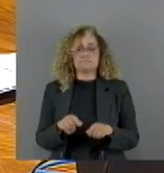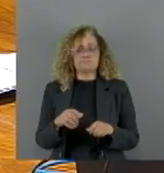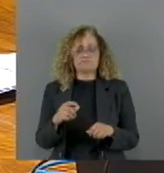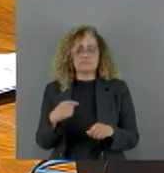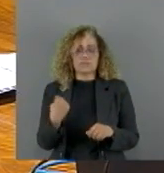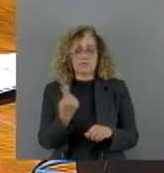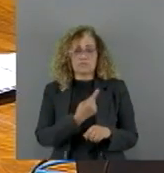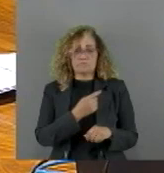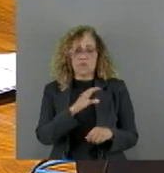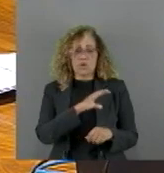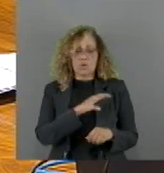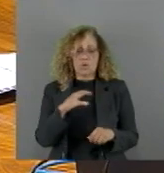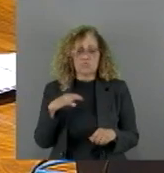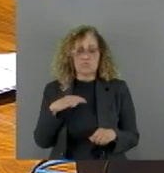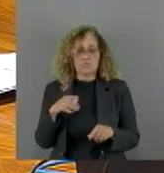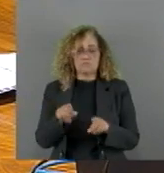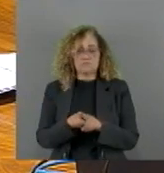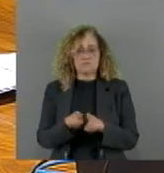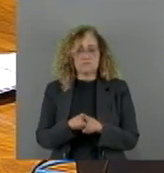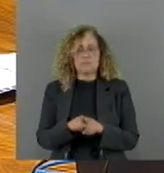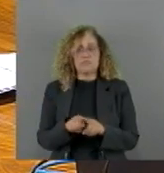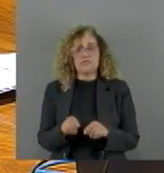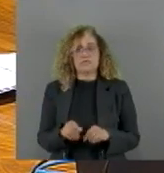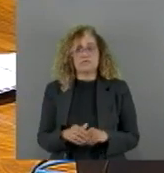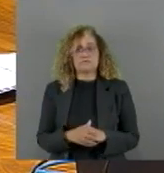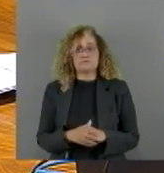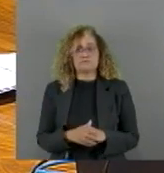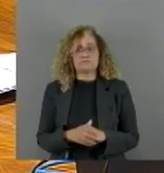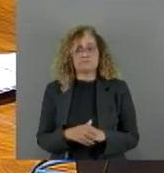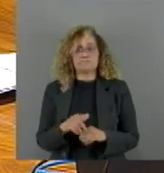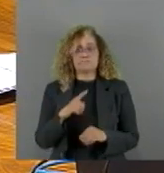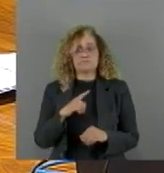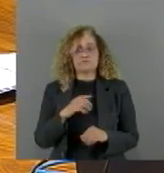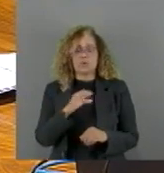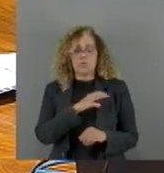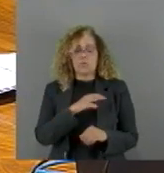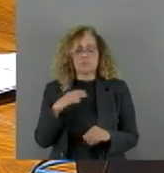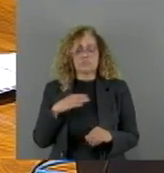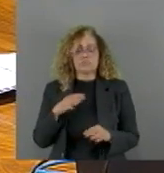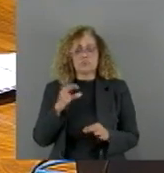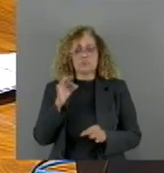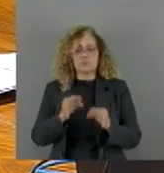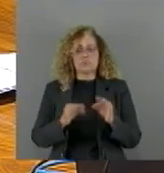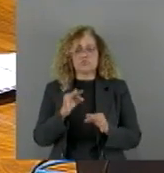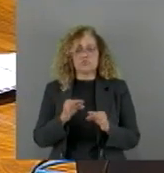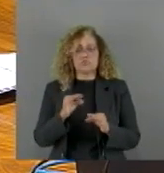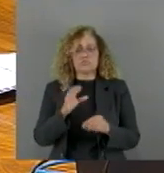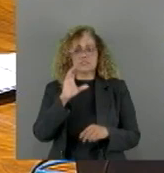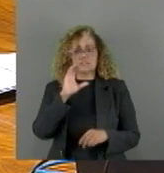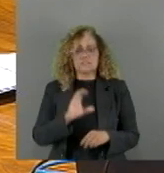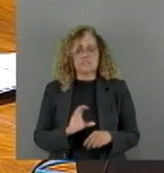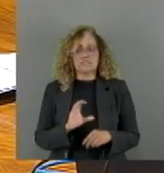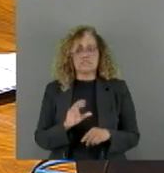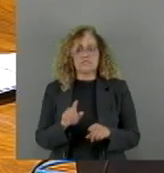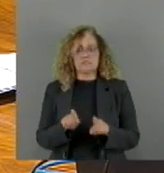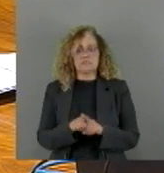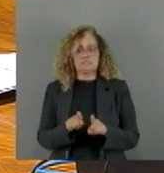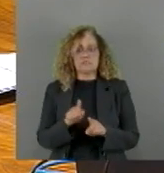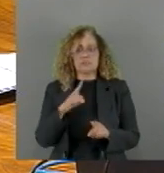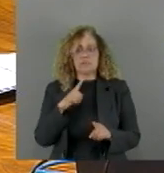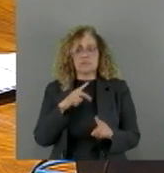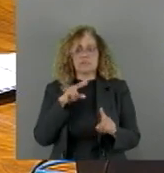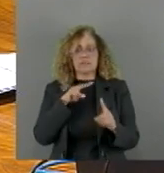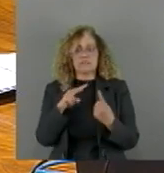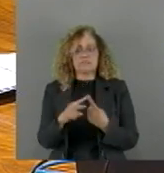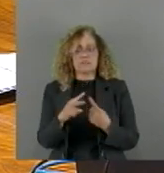colegiado, em substituição à Comissão de Constituição e Justiça e Cidadania, pronunciar-se também acerca dos aspectos constitucionais